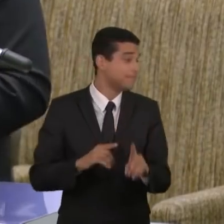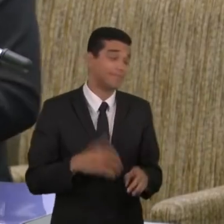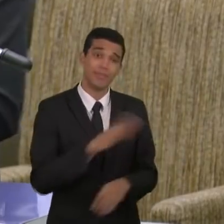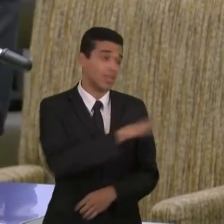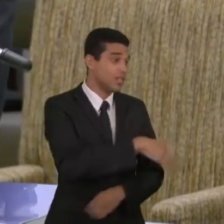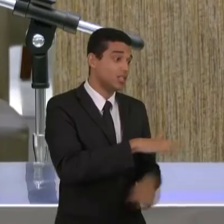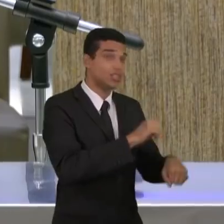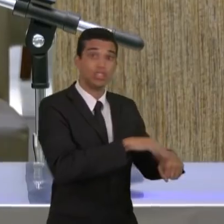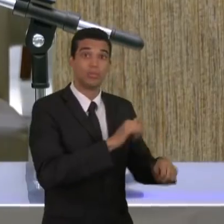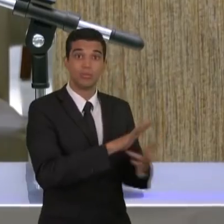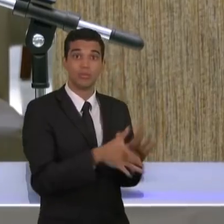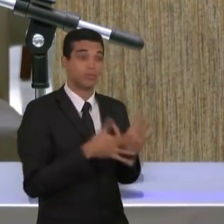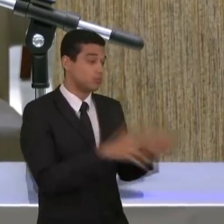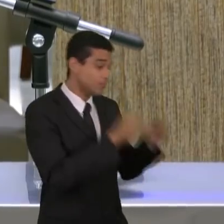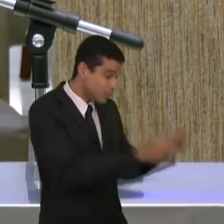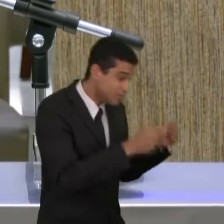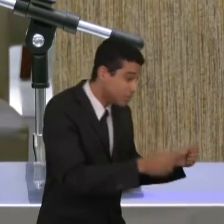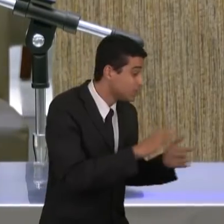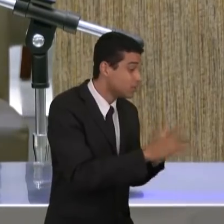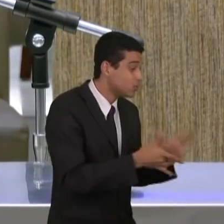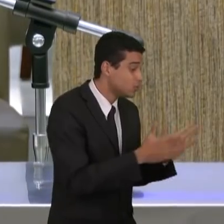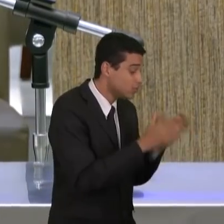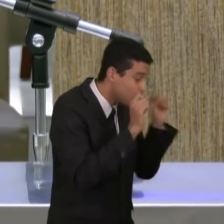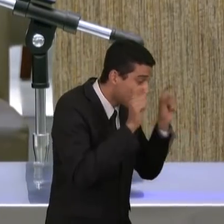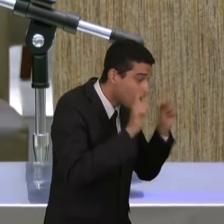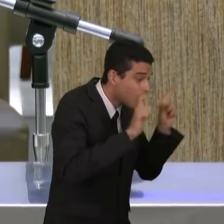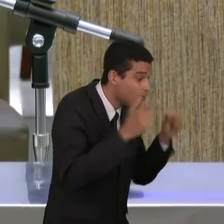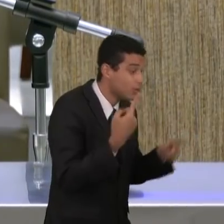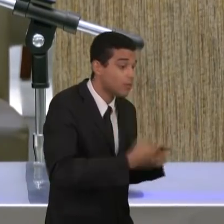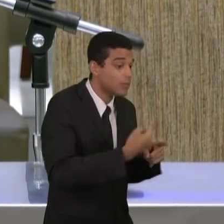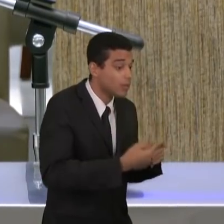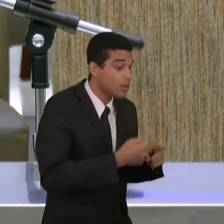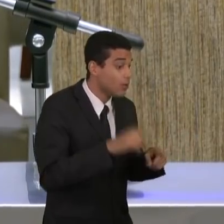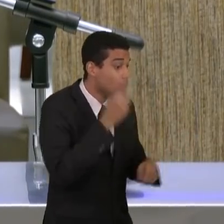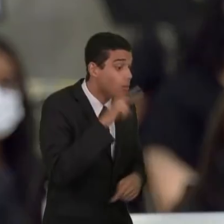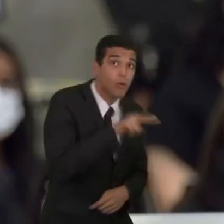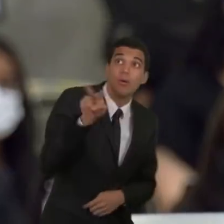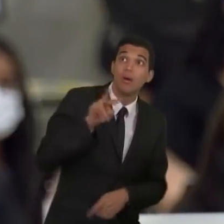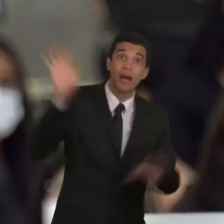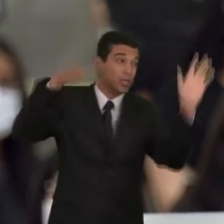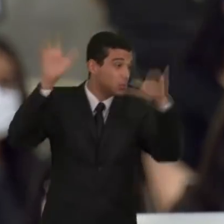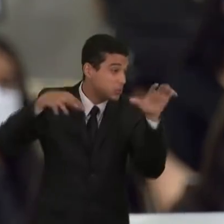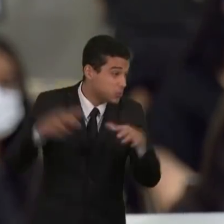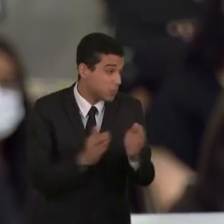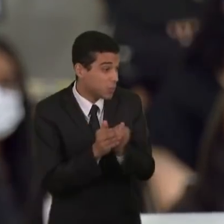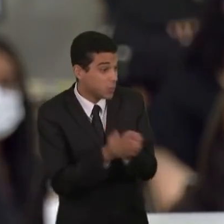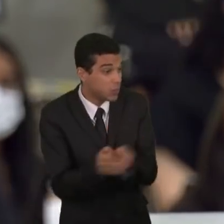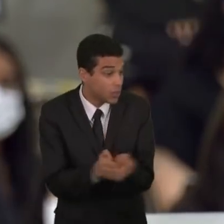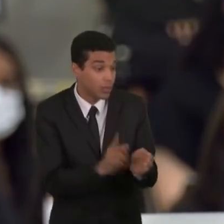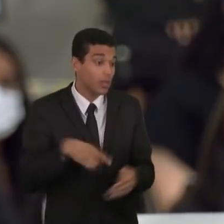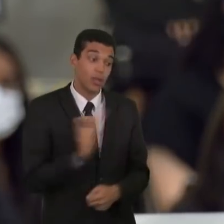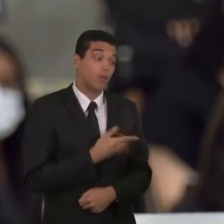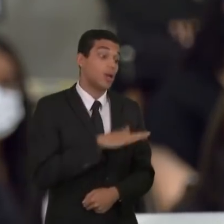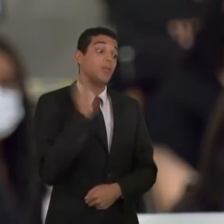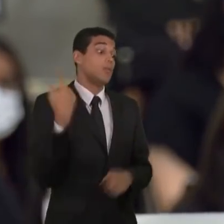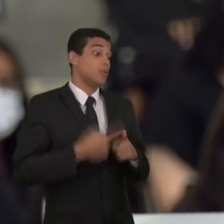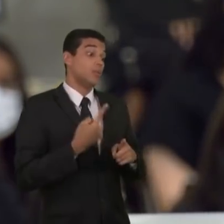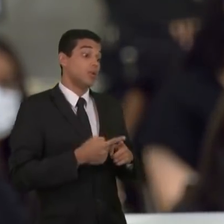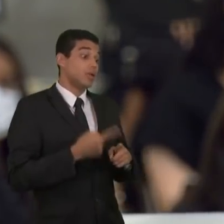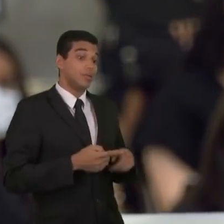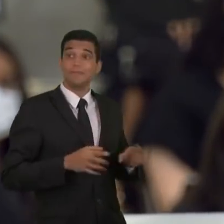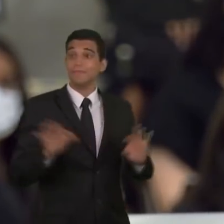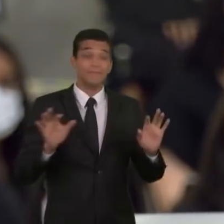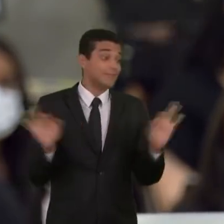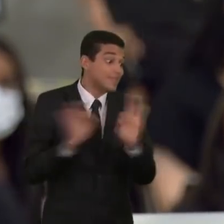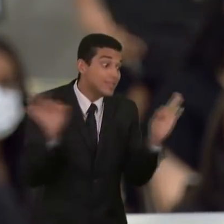importa que pereçamos é como se estivesse dizendo a uma estrofe a gente vai afundar aqui vai todo mundo morrer vai todo mundo a a gente não conhece ninguém que